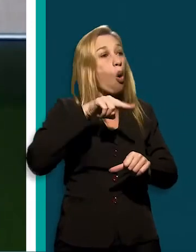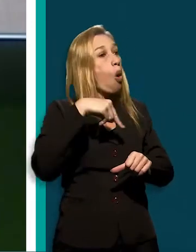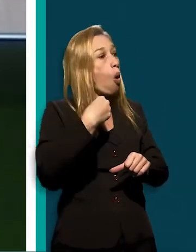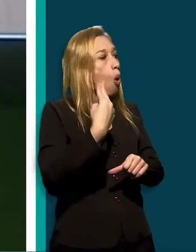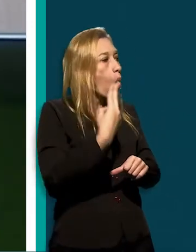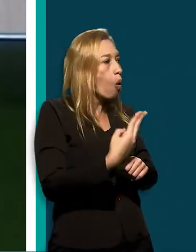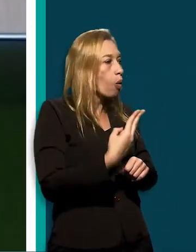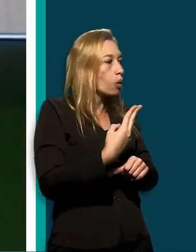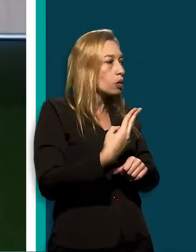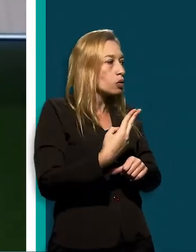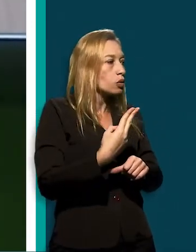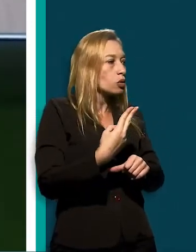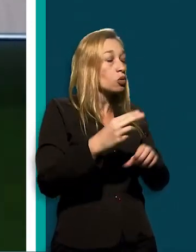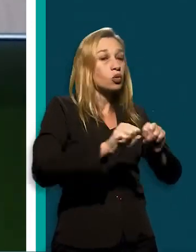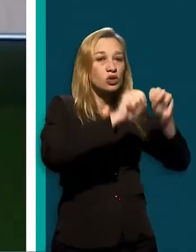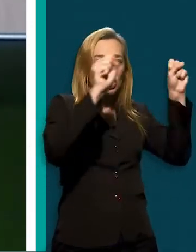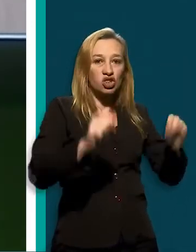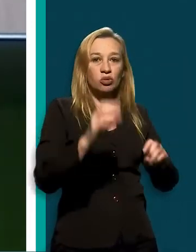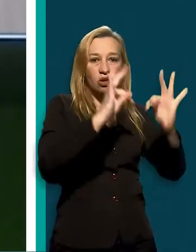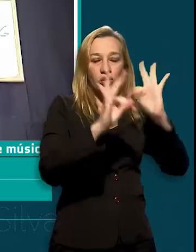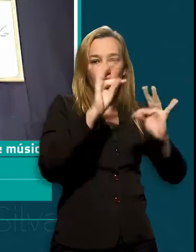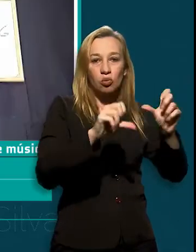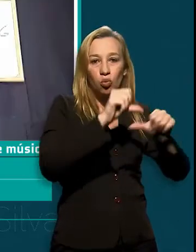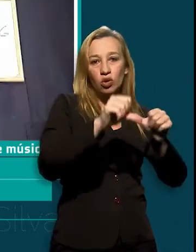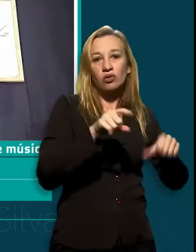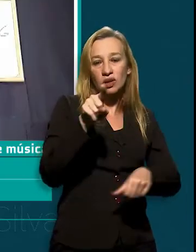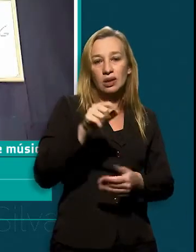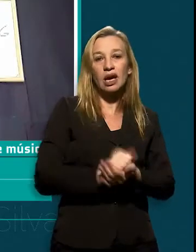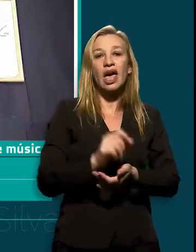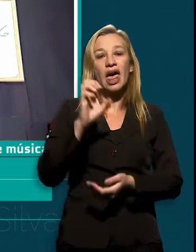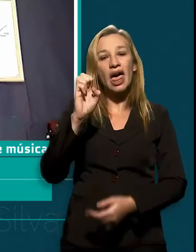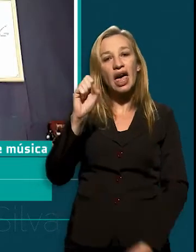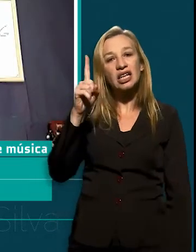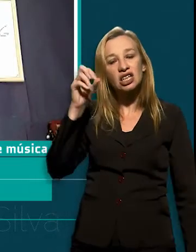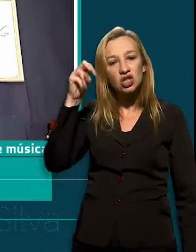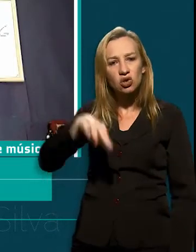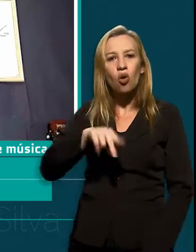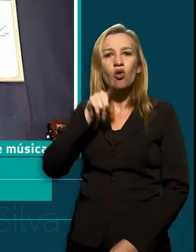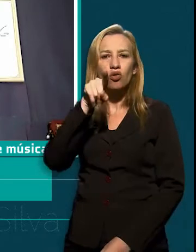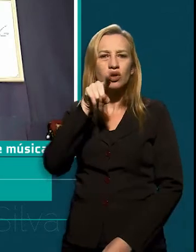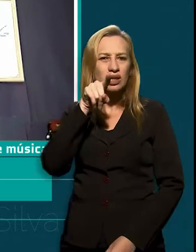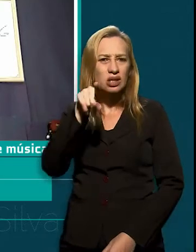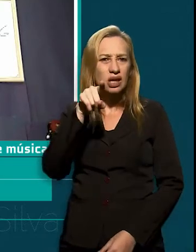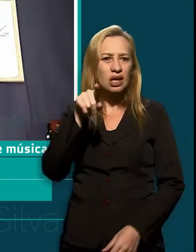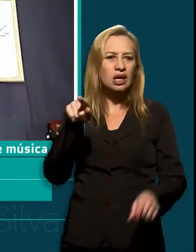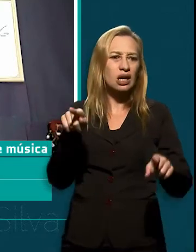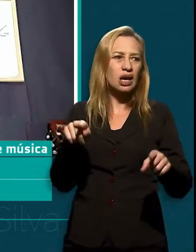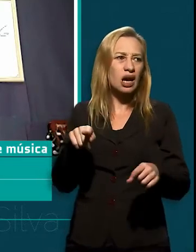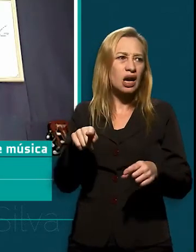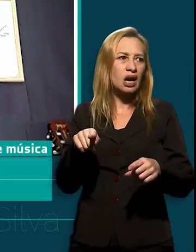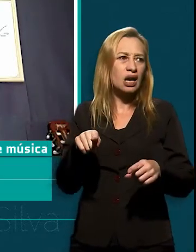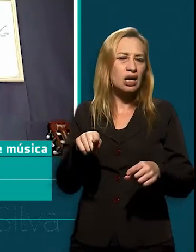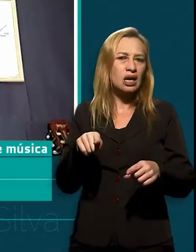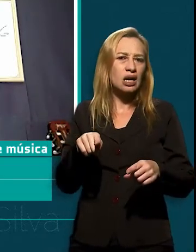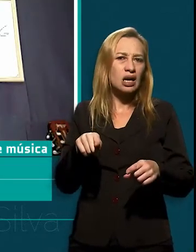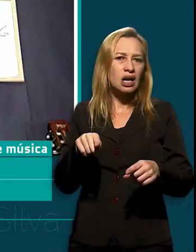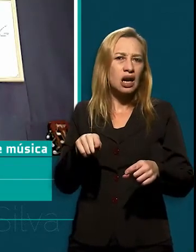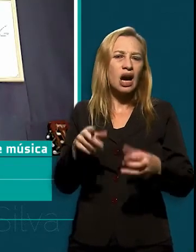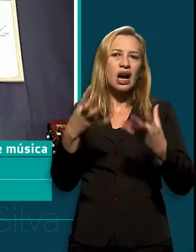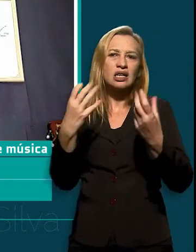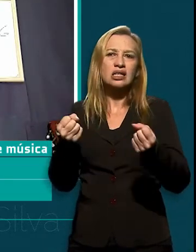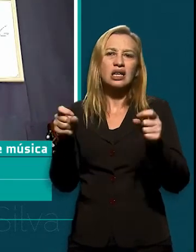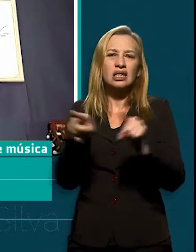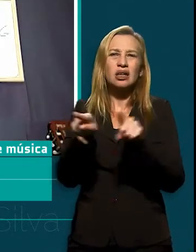ou o sistema vai te mudar. Edson, Você compactua também